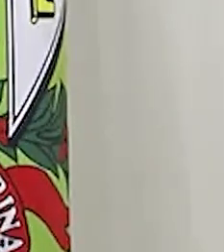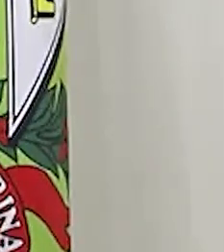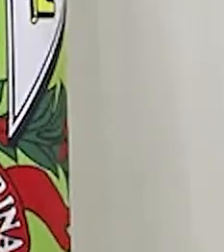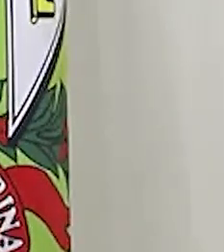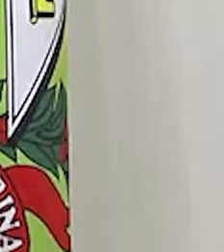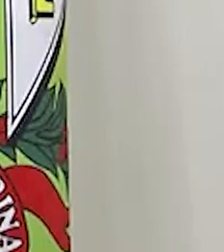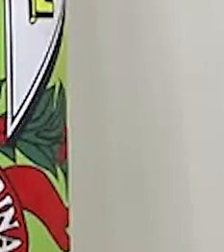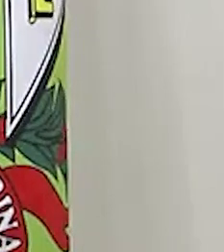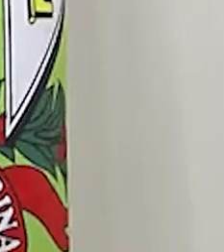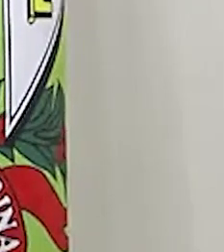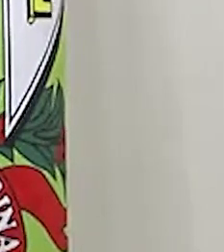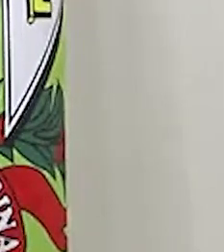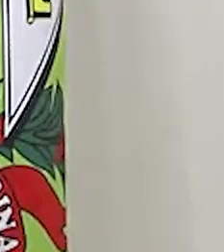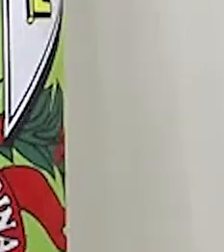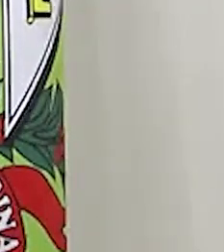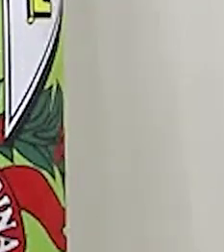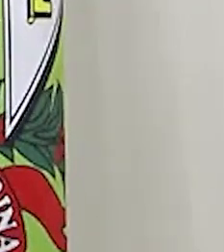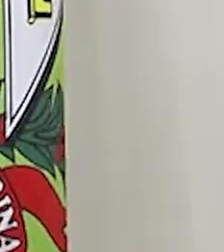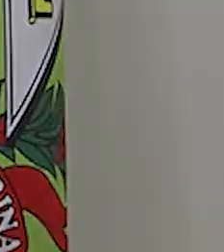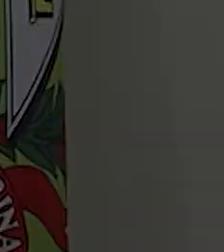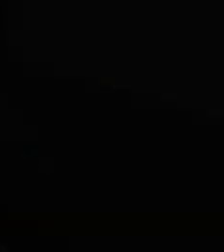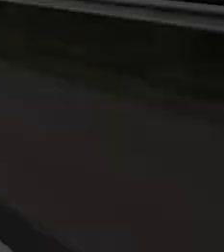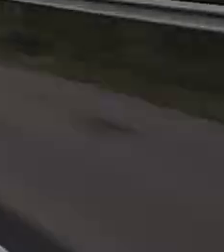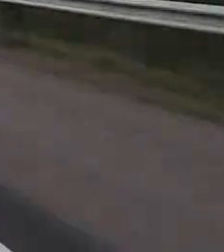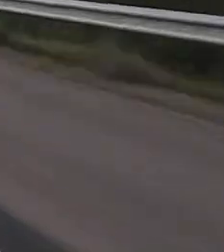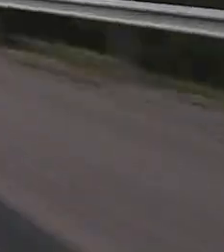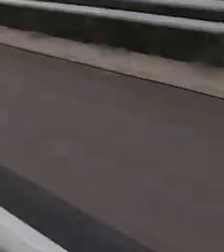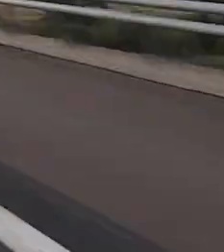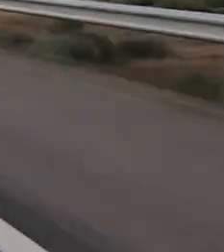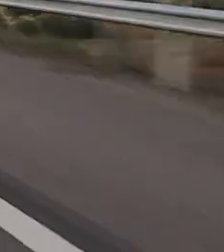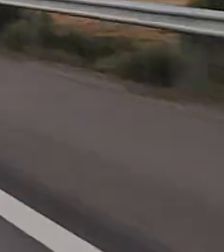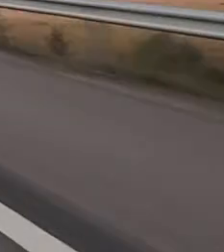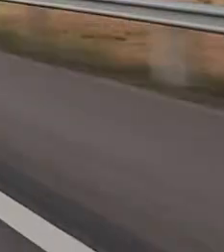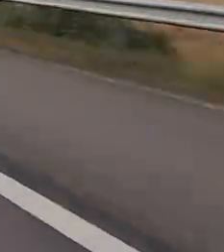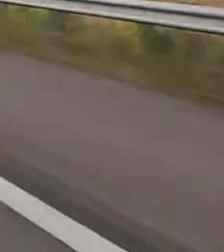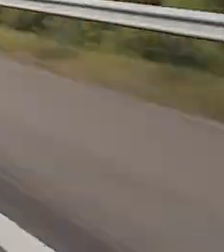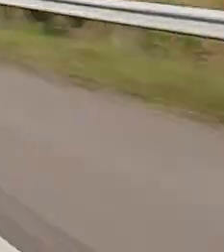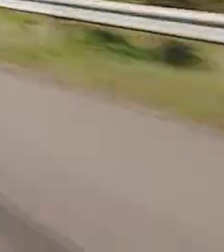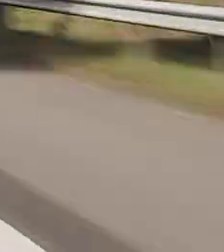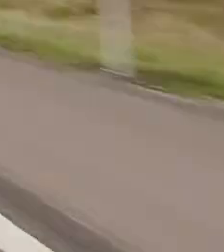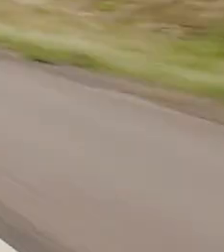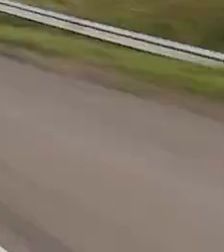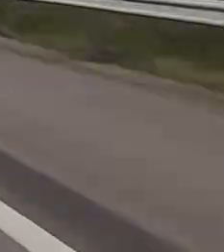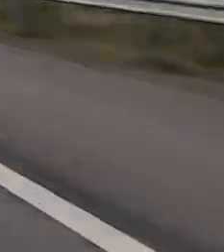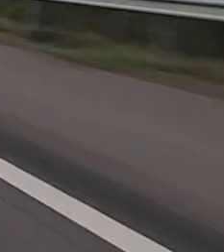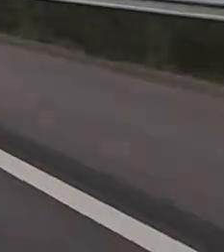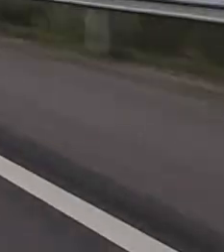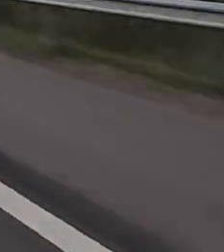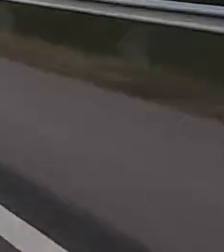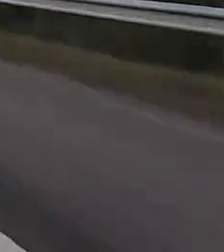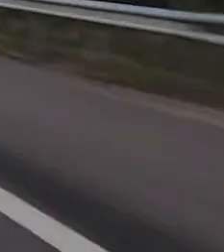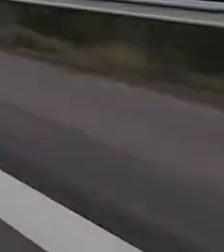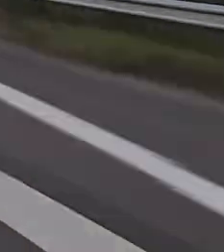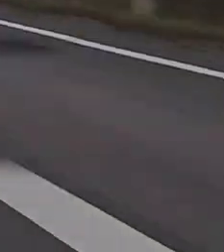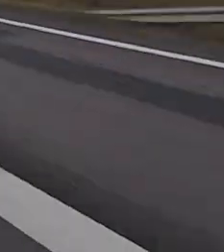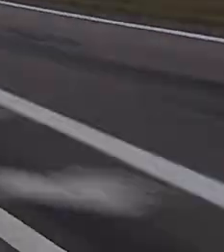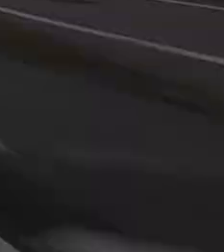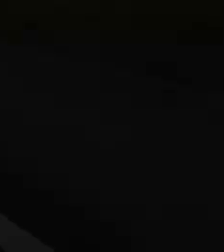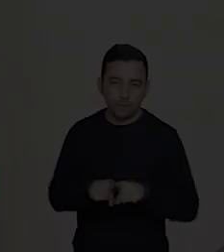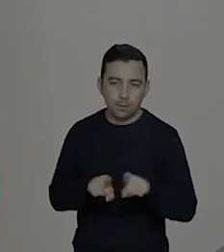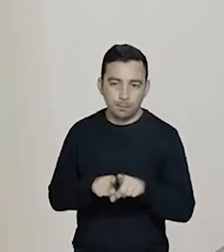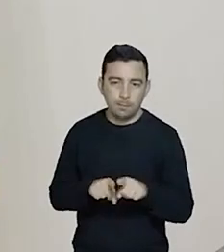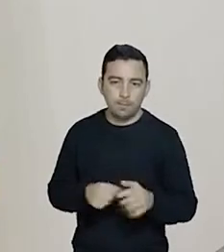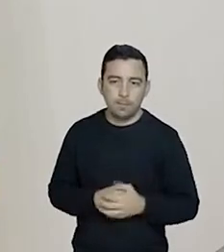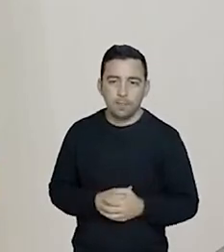está impediu mais investimentos nas rodovias estaduais e destacou o lançamento do programa Estrada boa pelo governo do estado